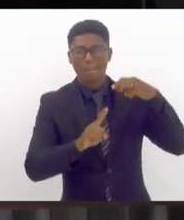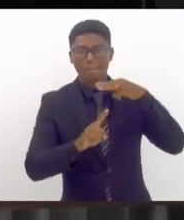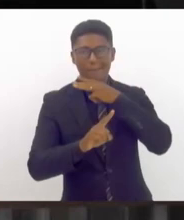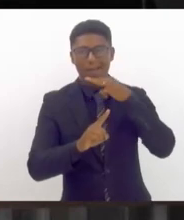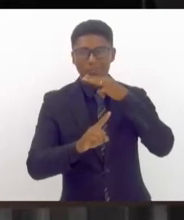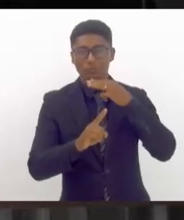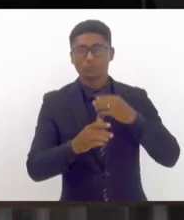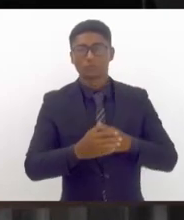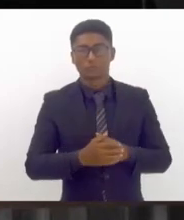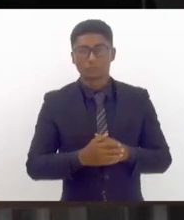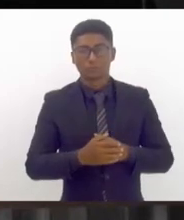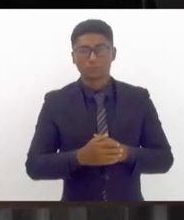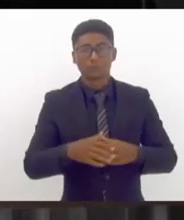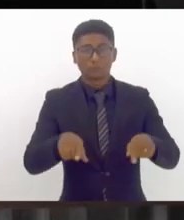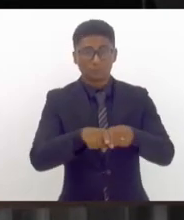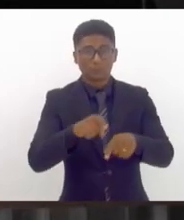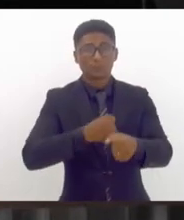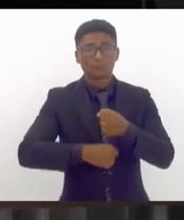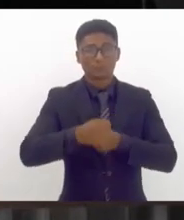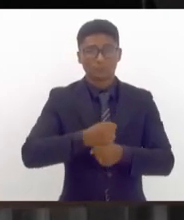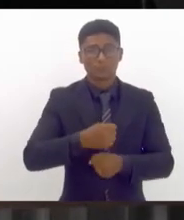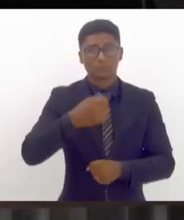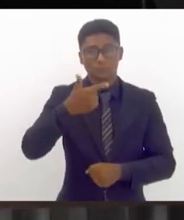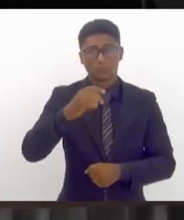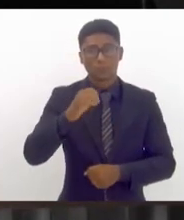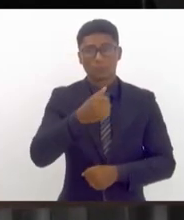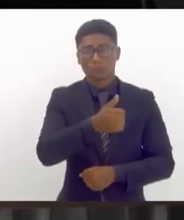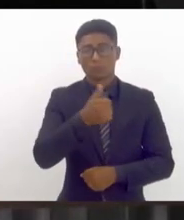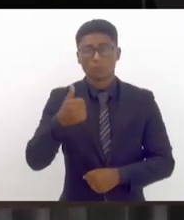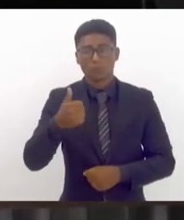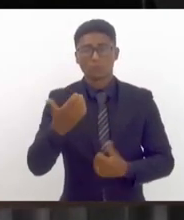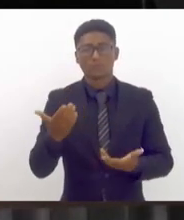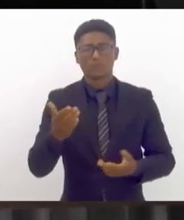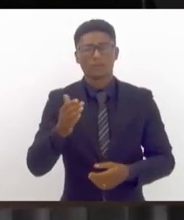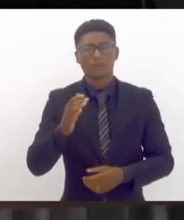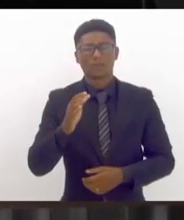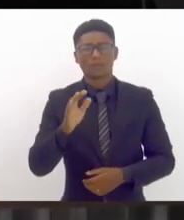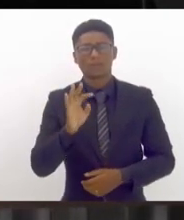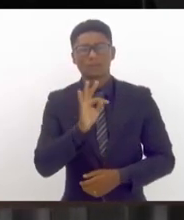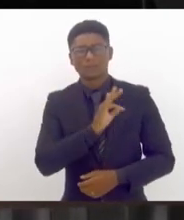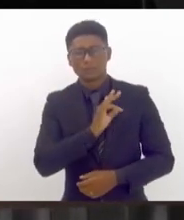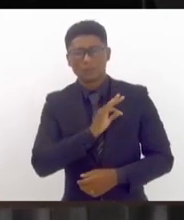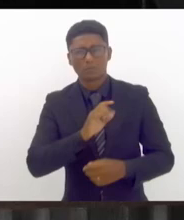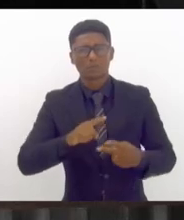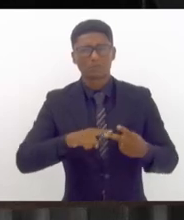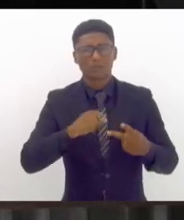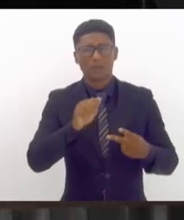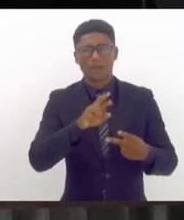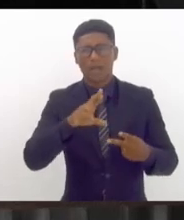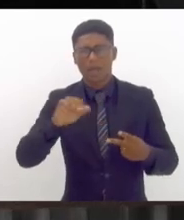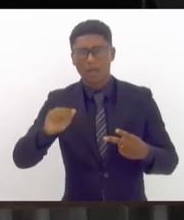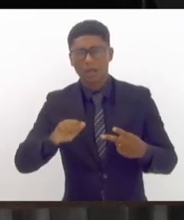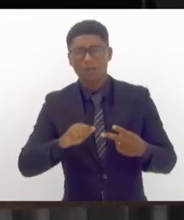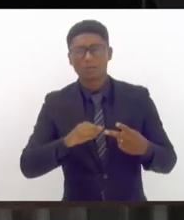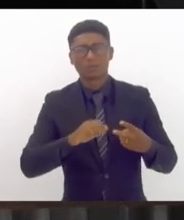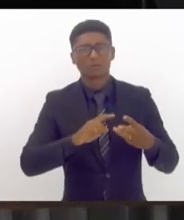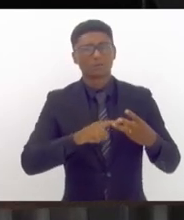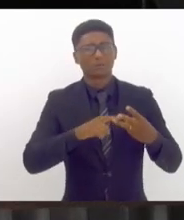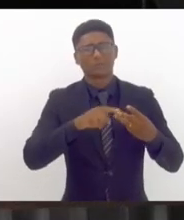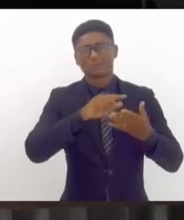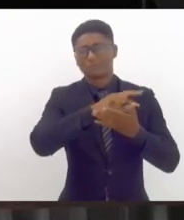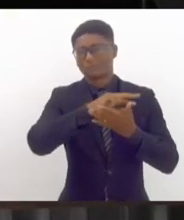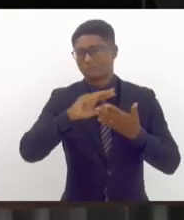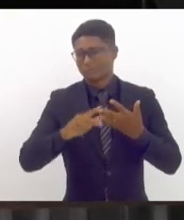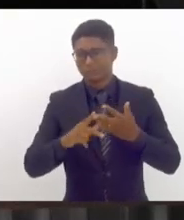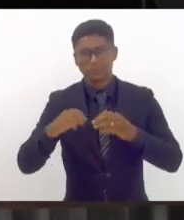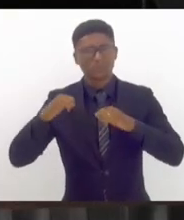contou em 2011, já que foi Friburgo, Teresópolis, Petrópolis, Areal, São José do Vale do Rio Preto, ali no